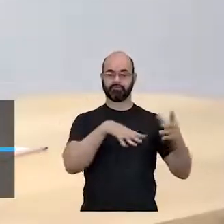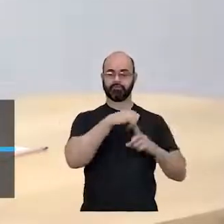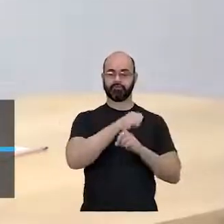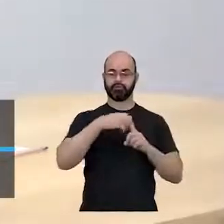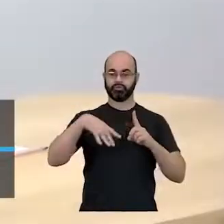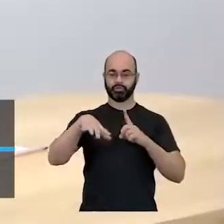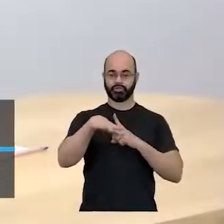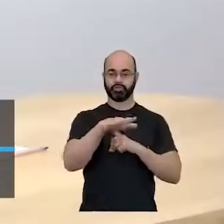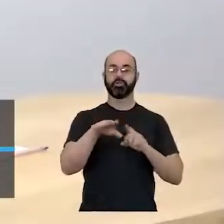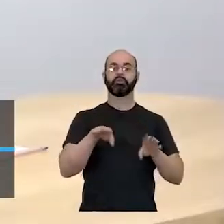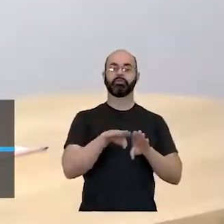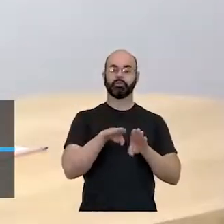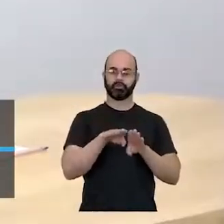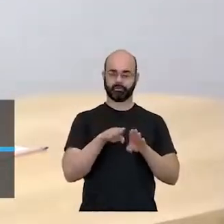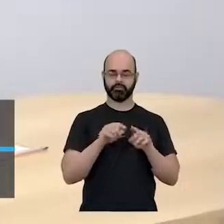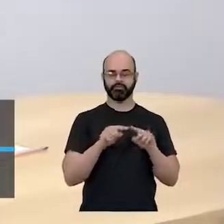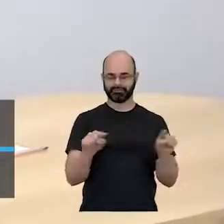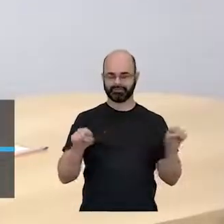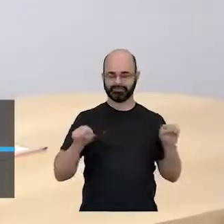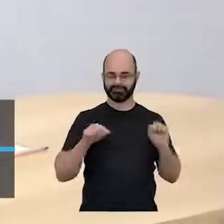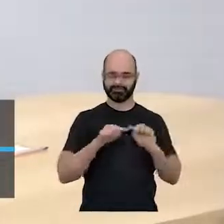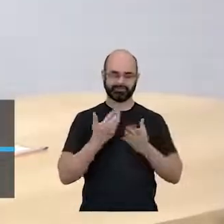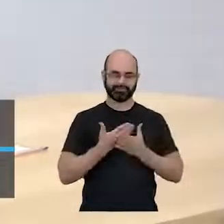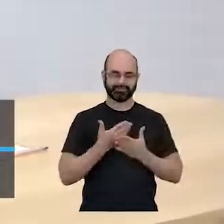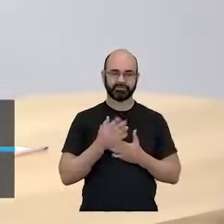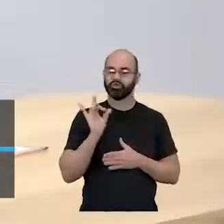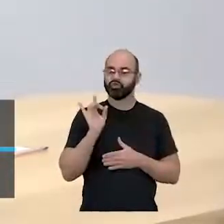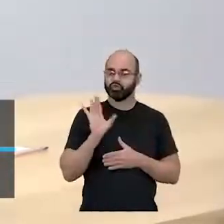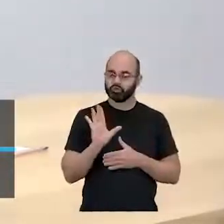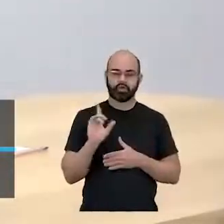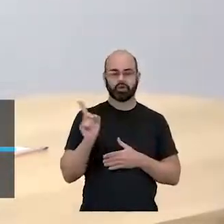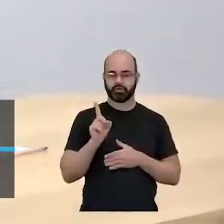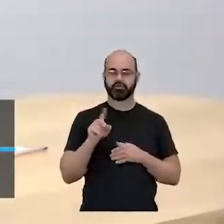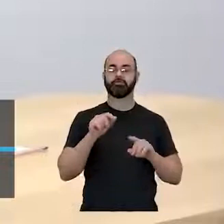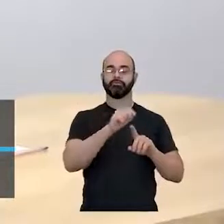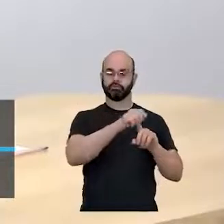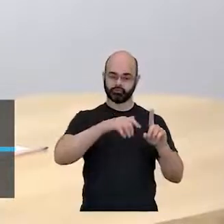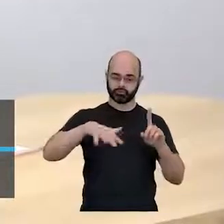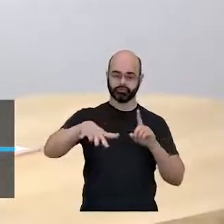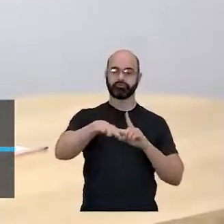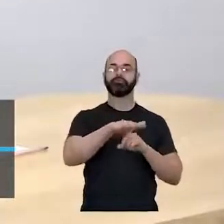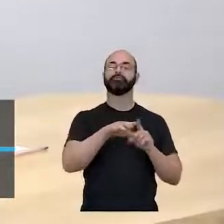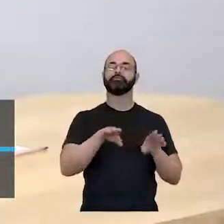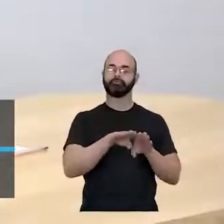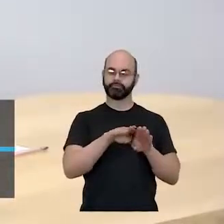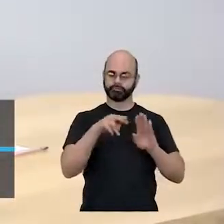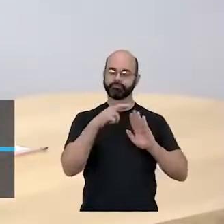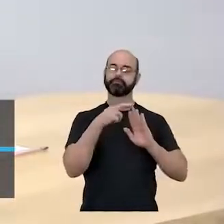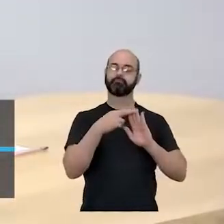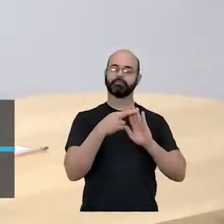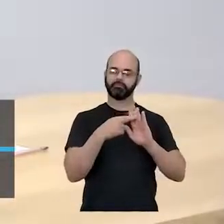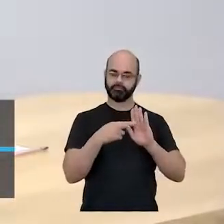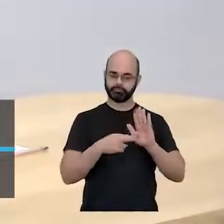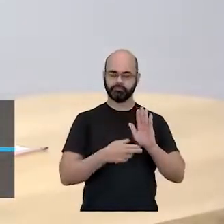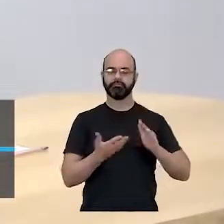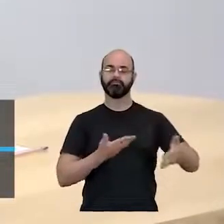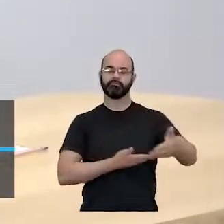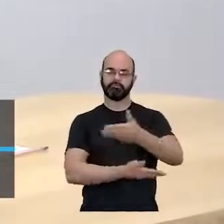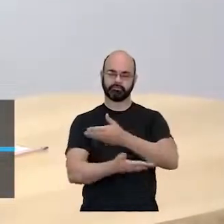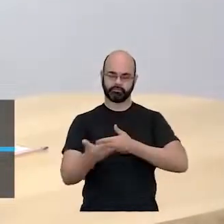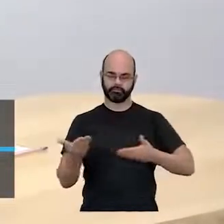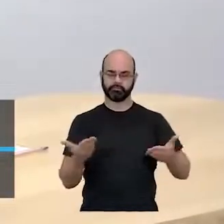sociedade. Ao invés de ser só a sala de aula, nós temos a sociedade. E isso também envolve algumas regrinhas de convivência para a gente